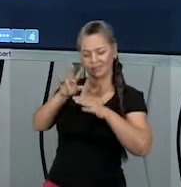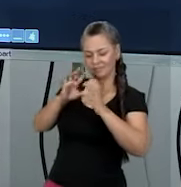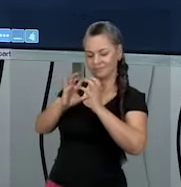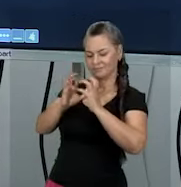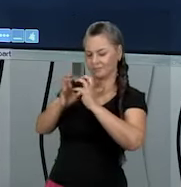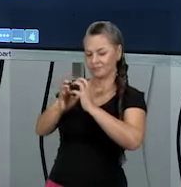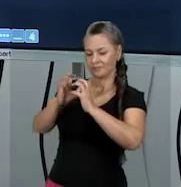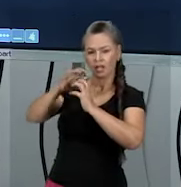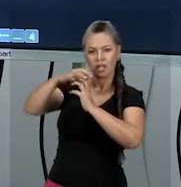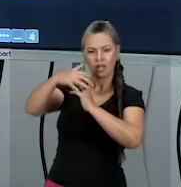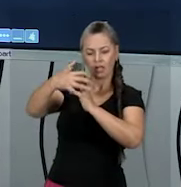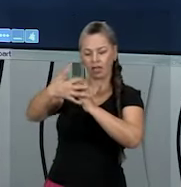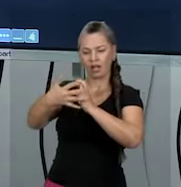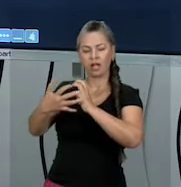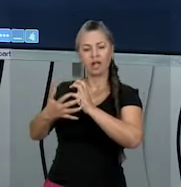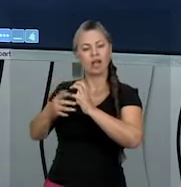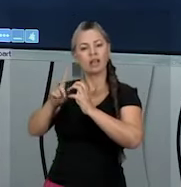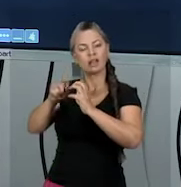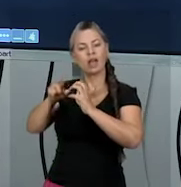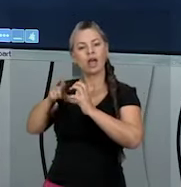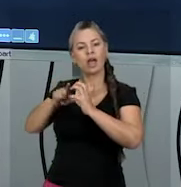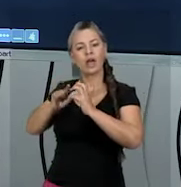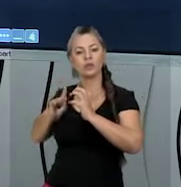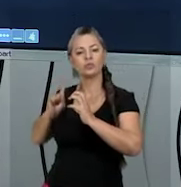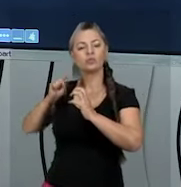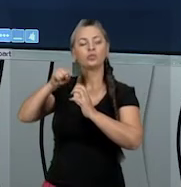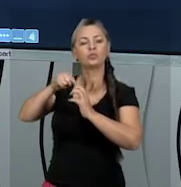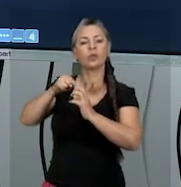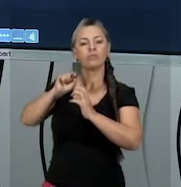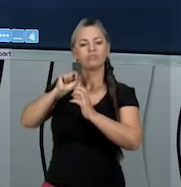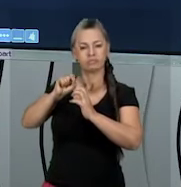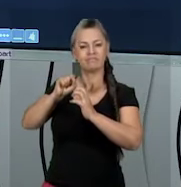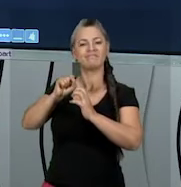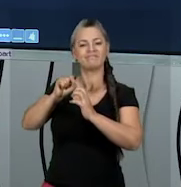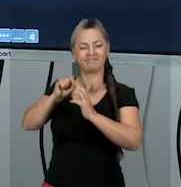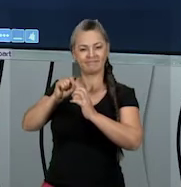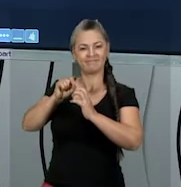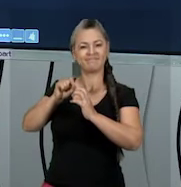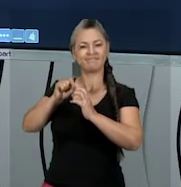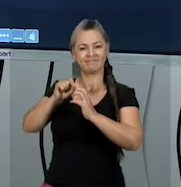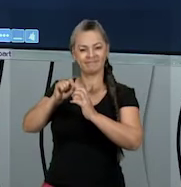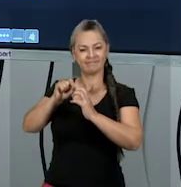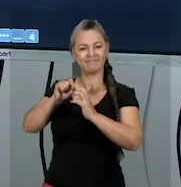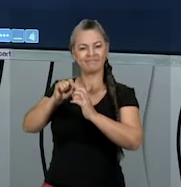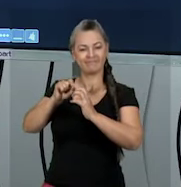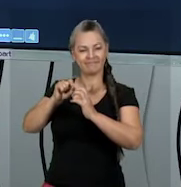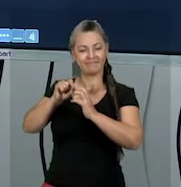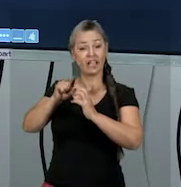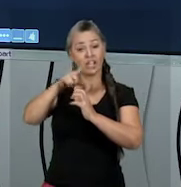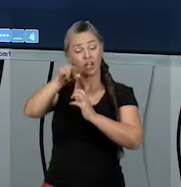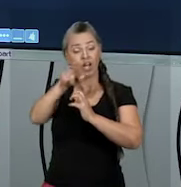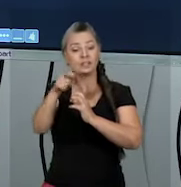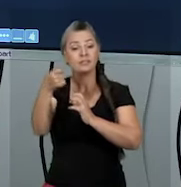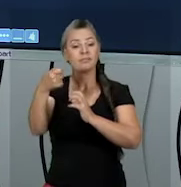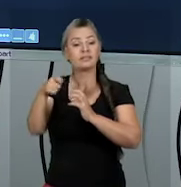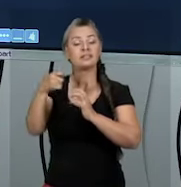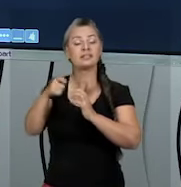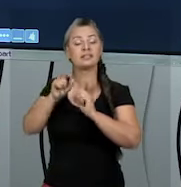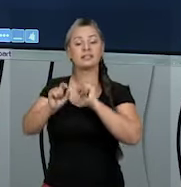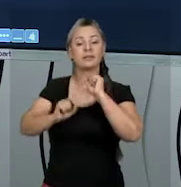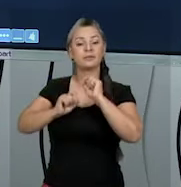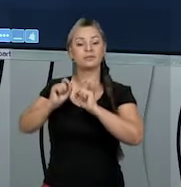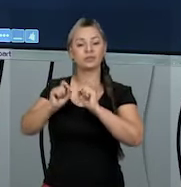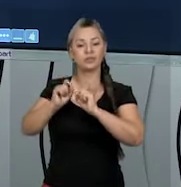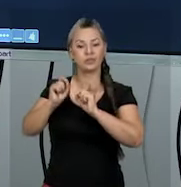cada região ela tem uma função diferente. E é bom a gente reforçar o cuidado e